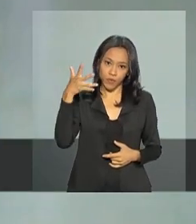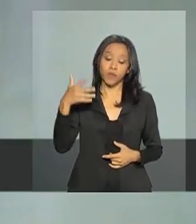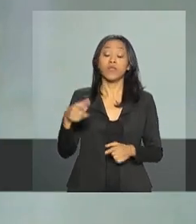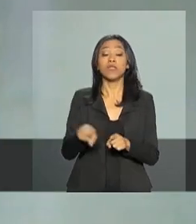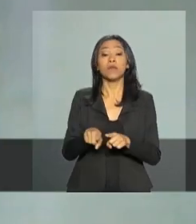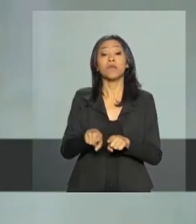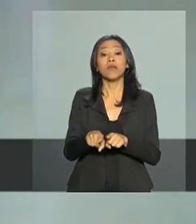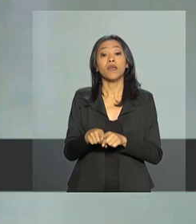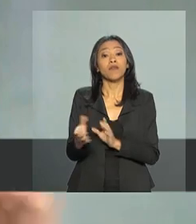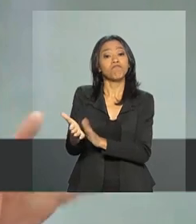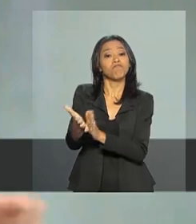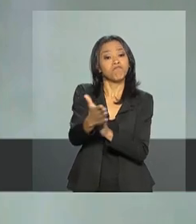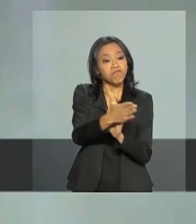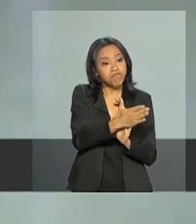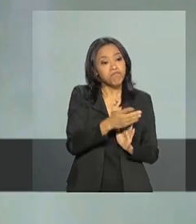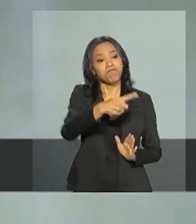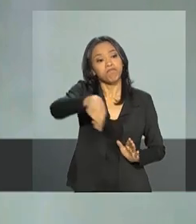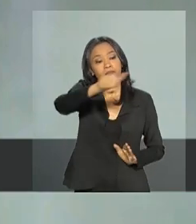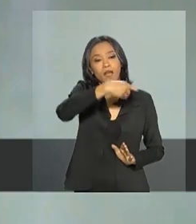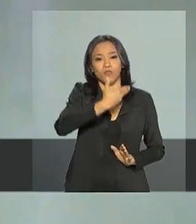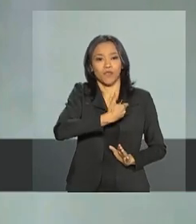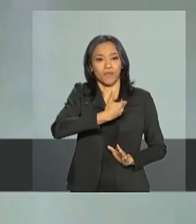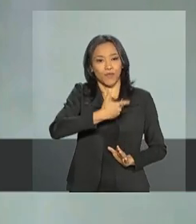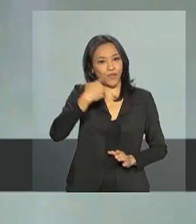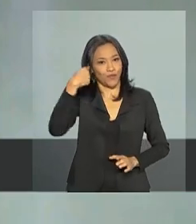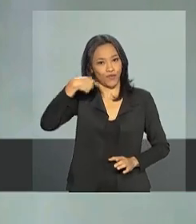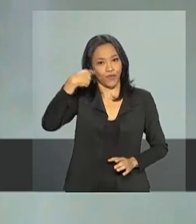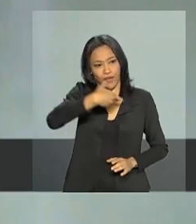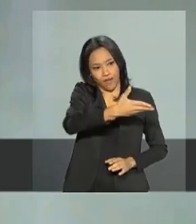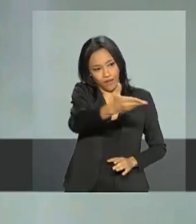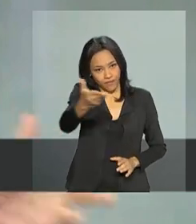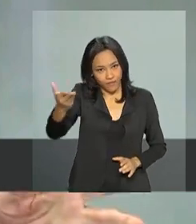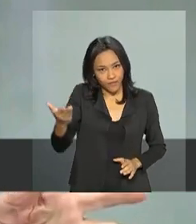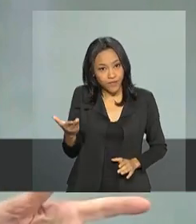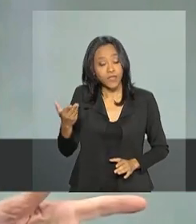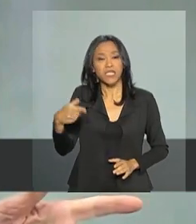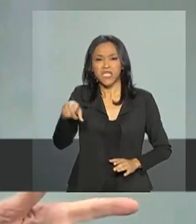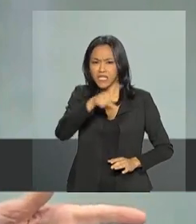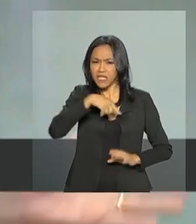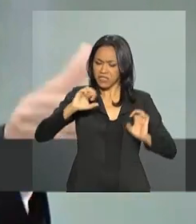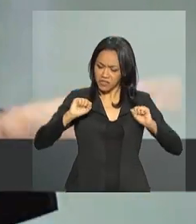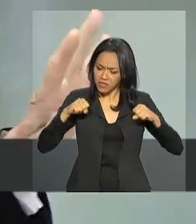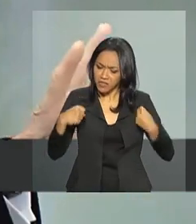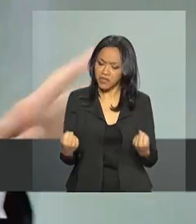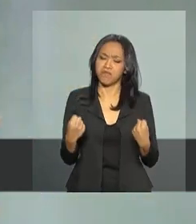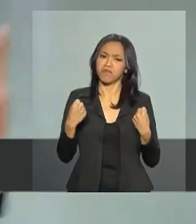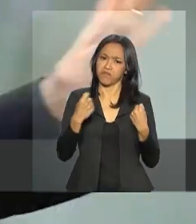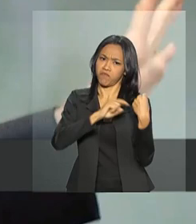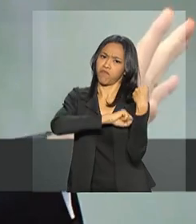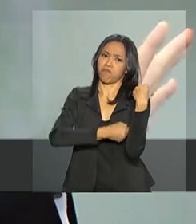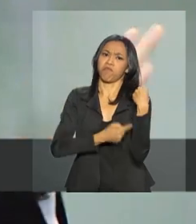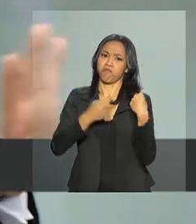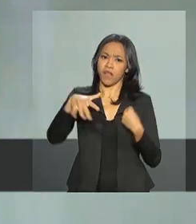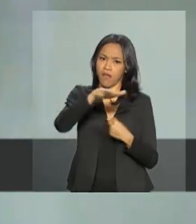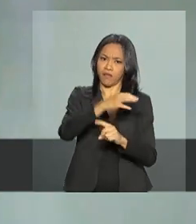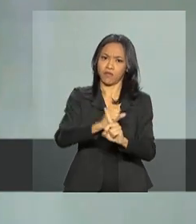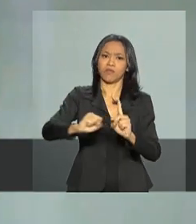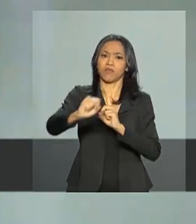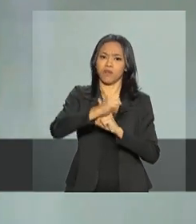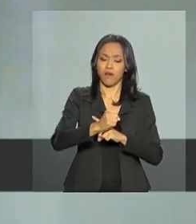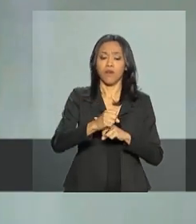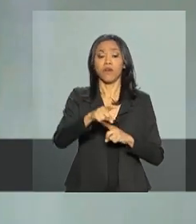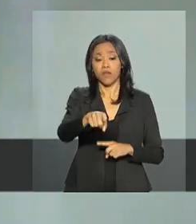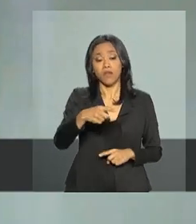homenagear aqueles advogados, colegas meus, que se dedicam a essa causa social. E eu confesso aqui uma